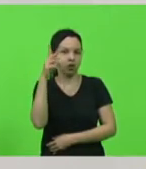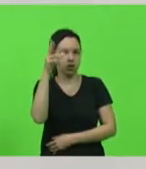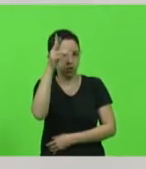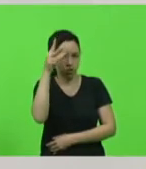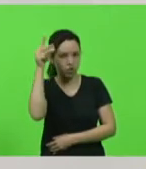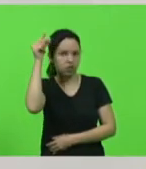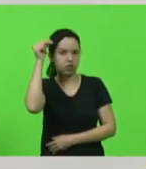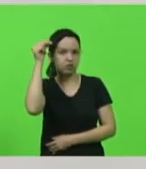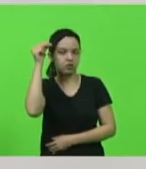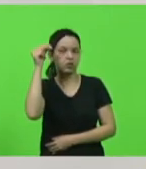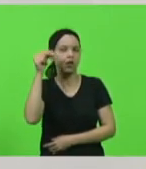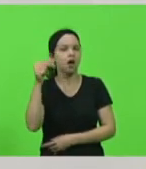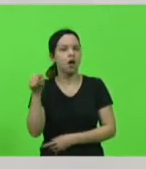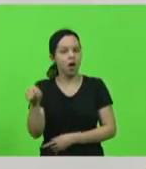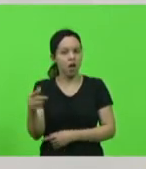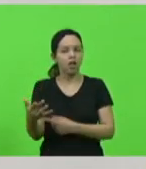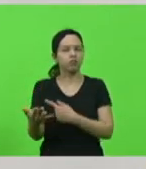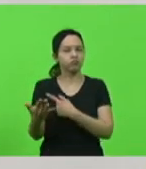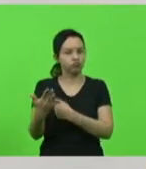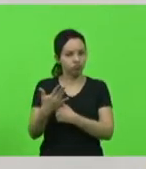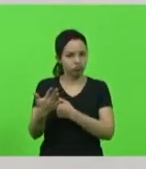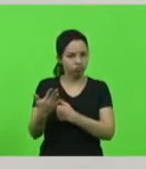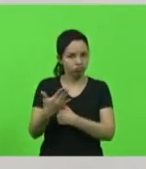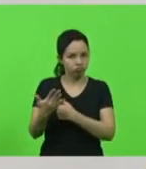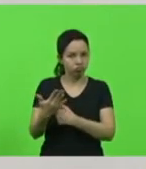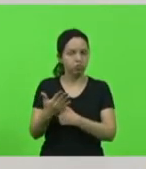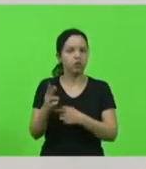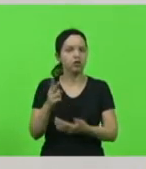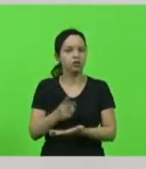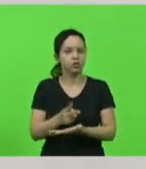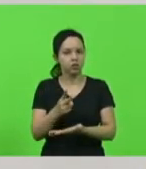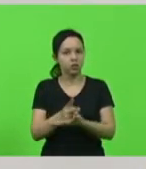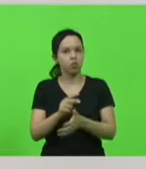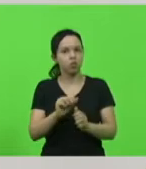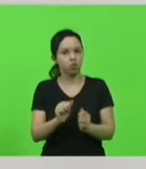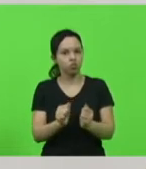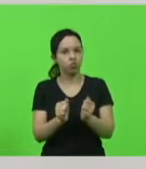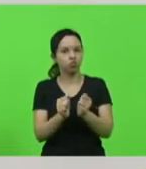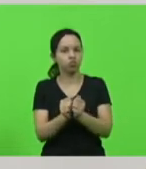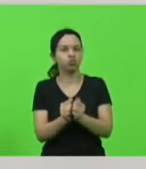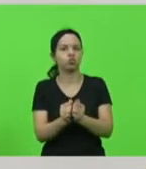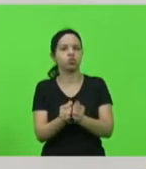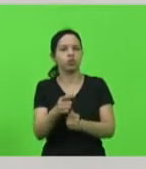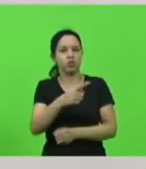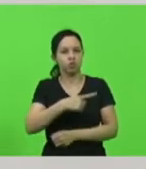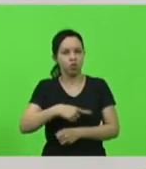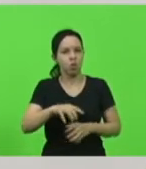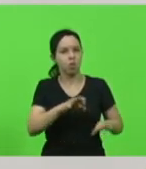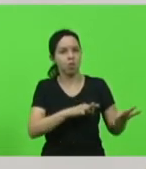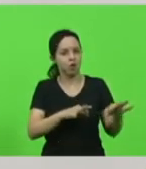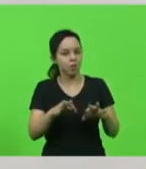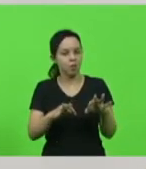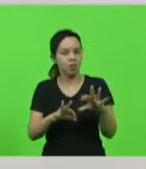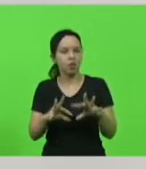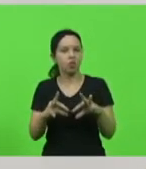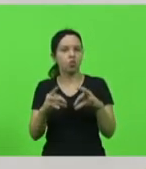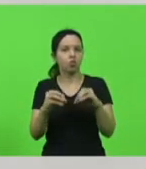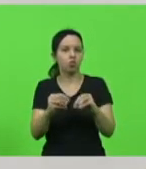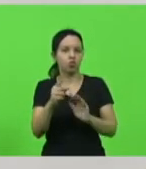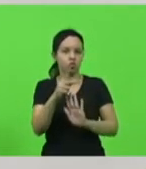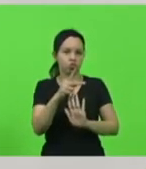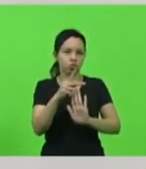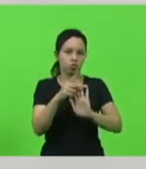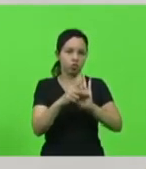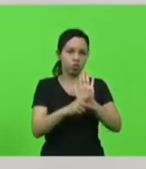me apoiaram para que juntas pudéssemos realizar todos os projetos que propusemos.